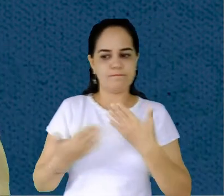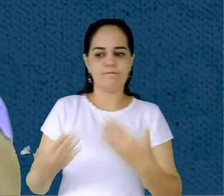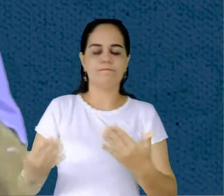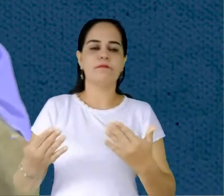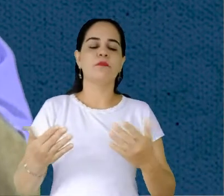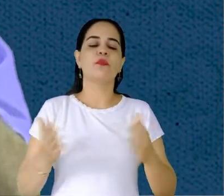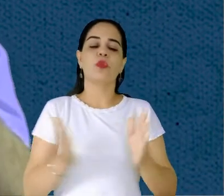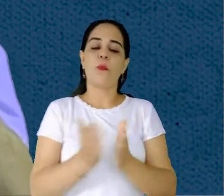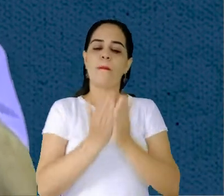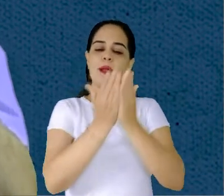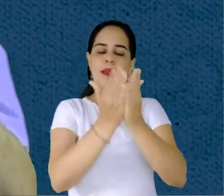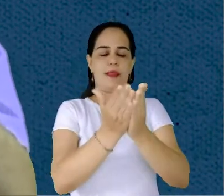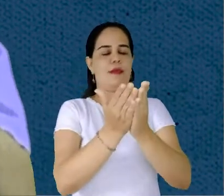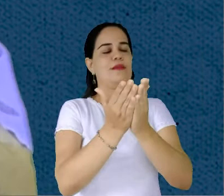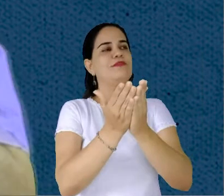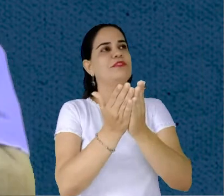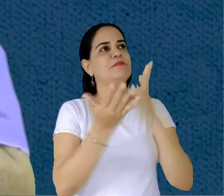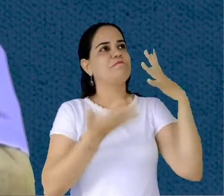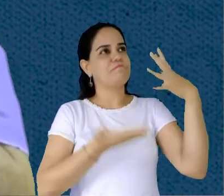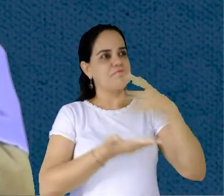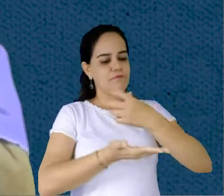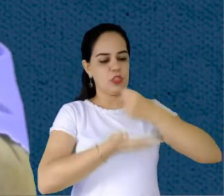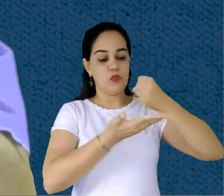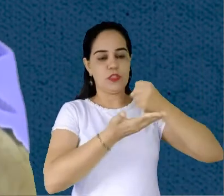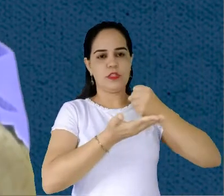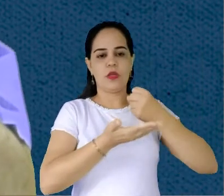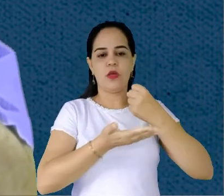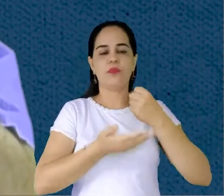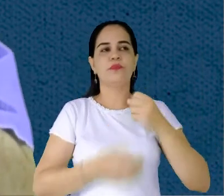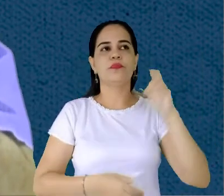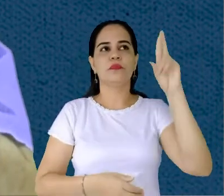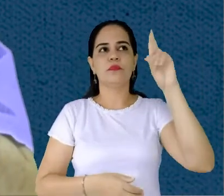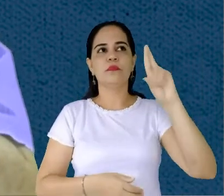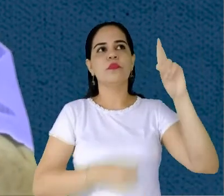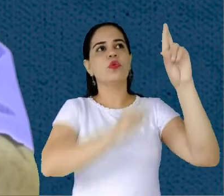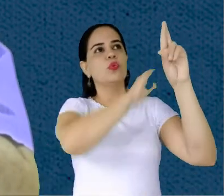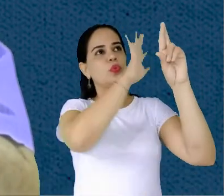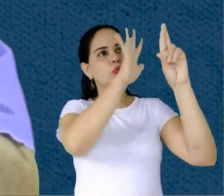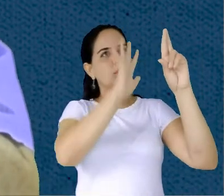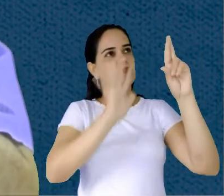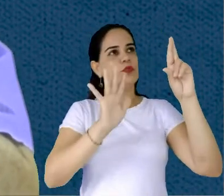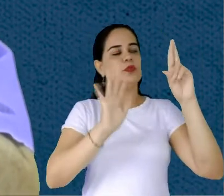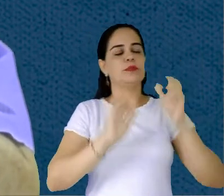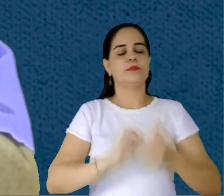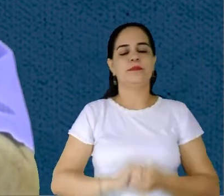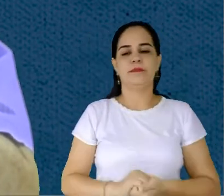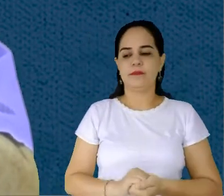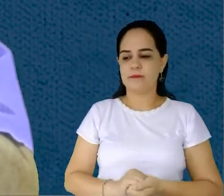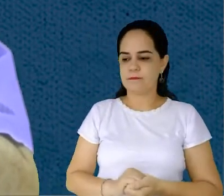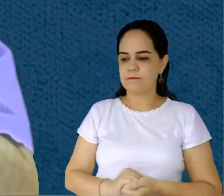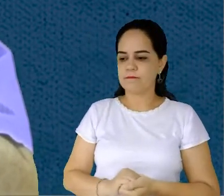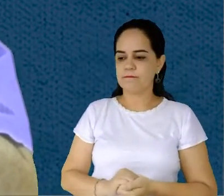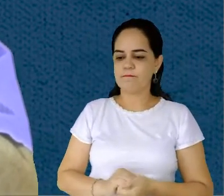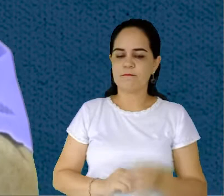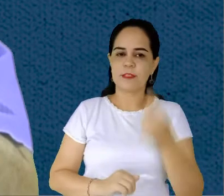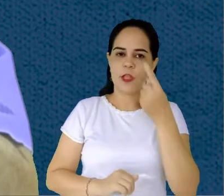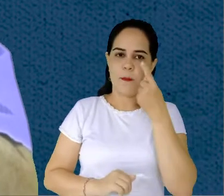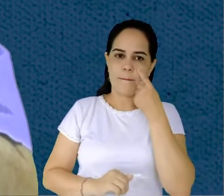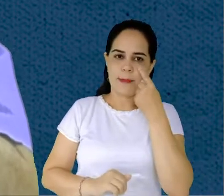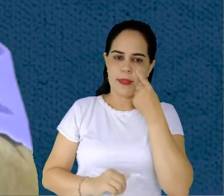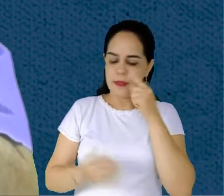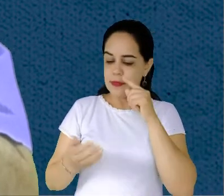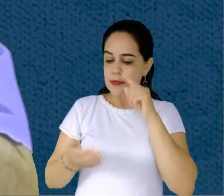Dá para perceber, pois, como este texto da Escritura, escrito por João